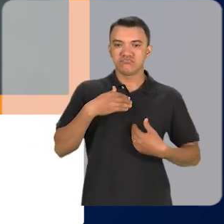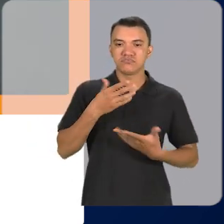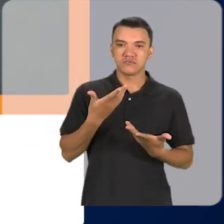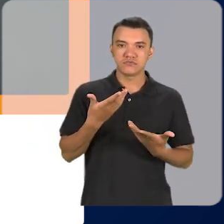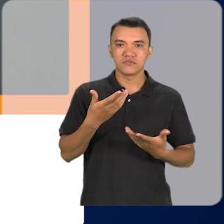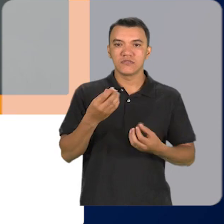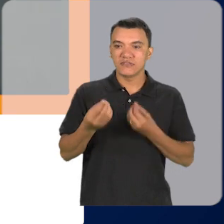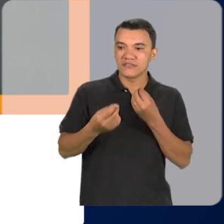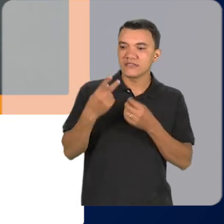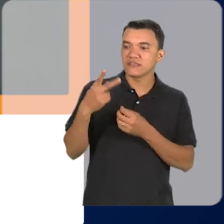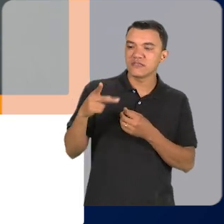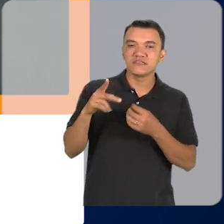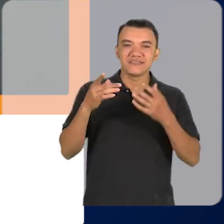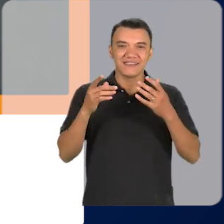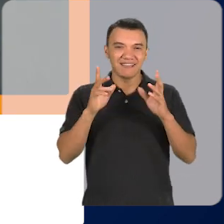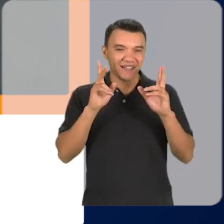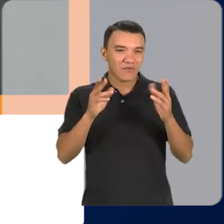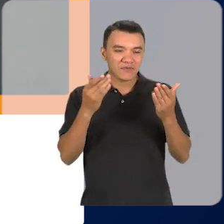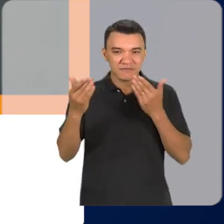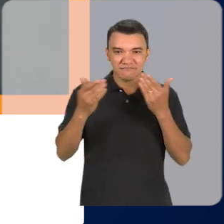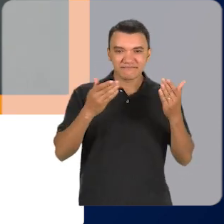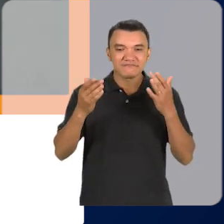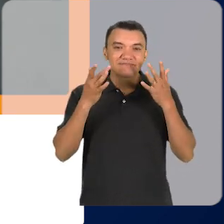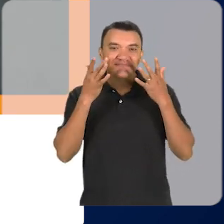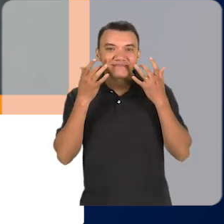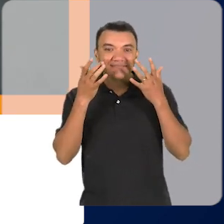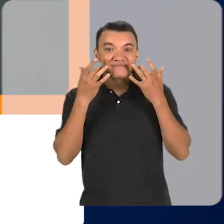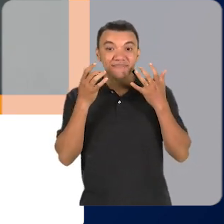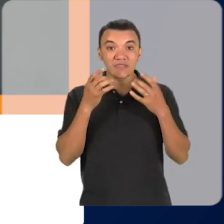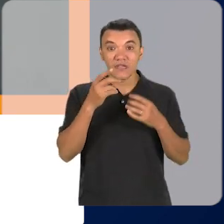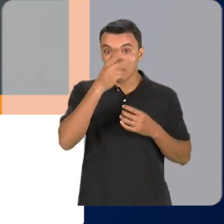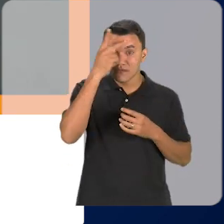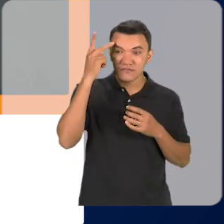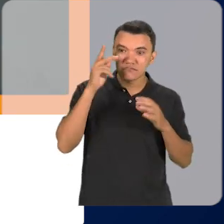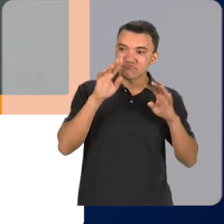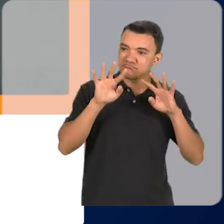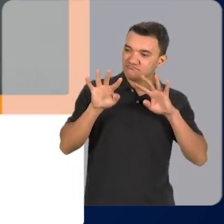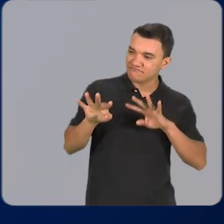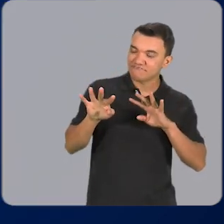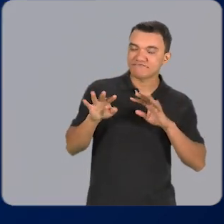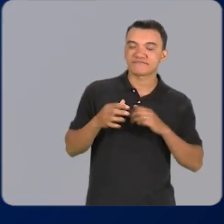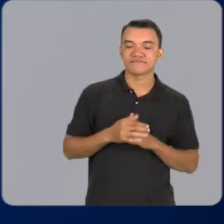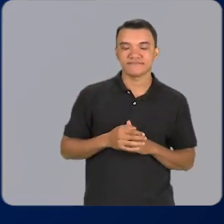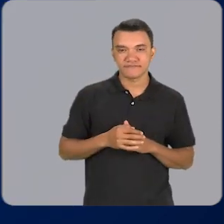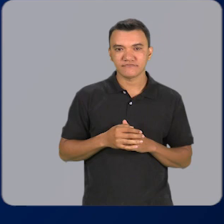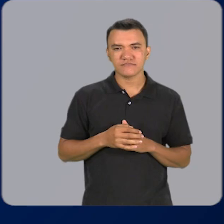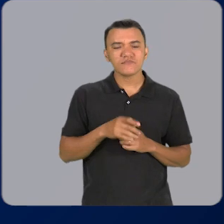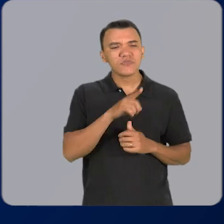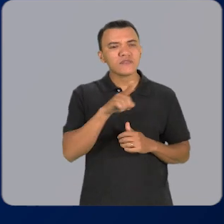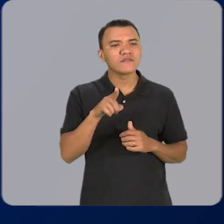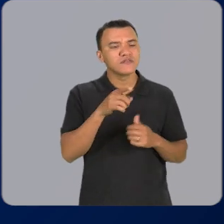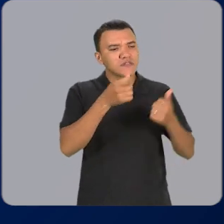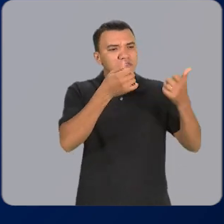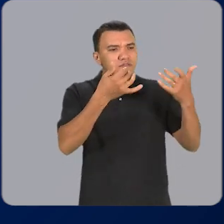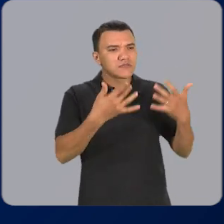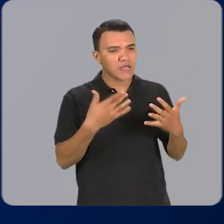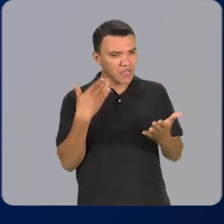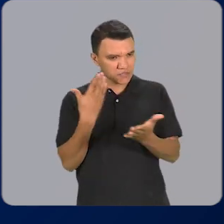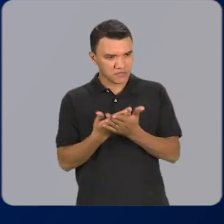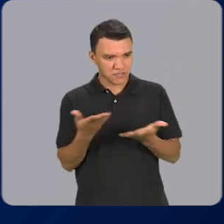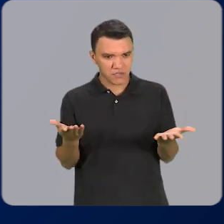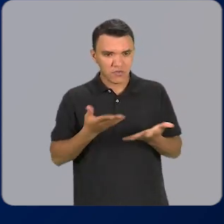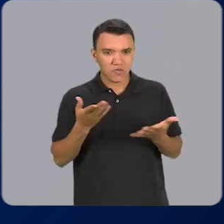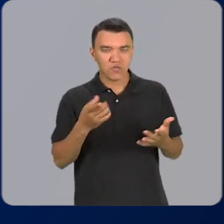performance deles ali para chamar a atenção para o produto. Você estava falando que hoje em dia ainda existe aí no seu bairro,